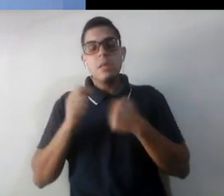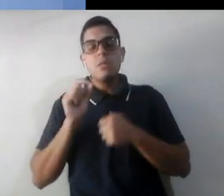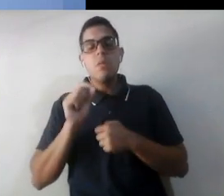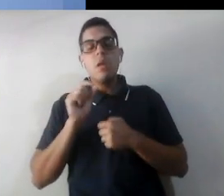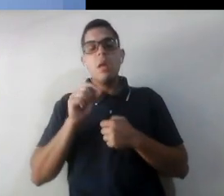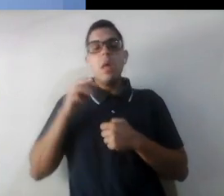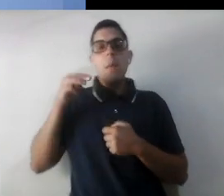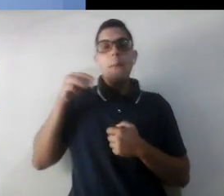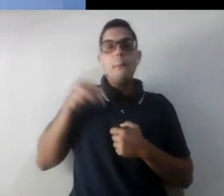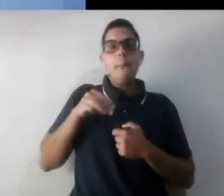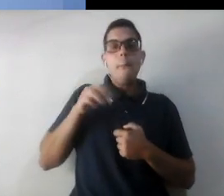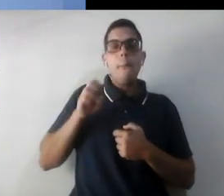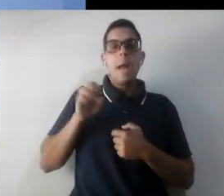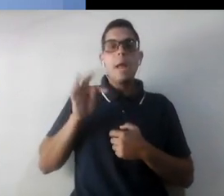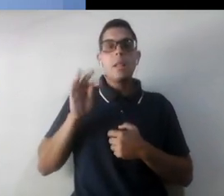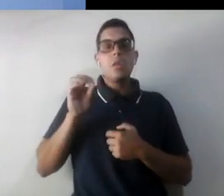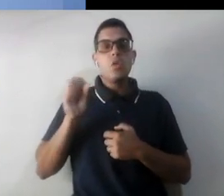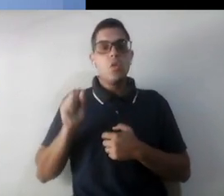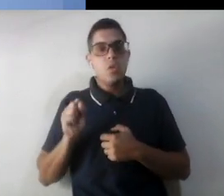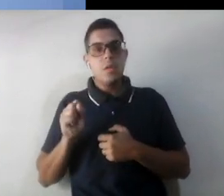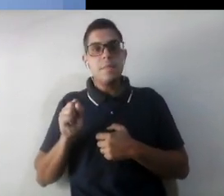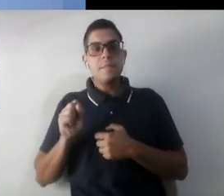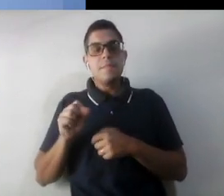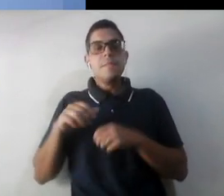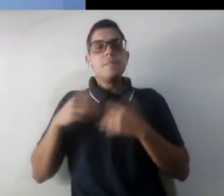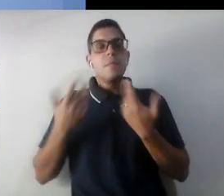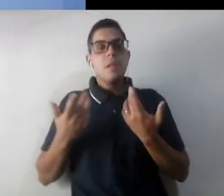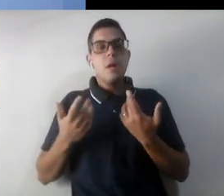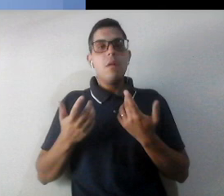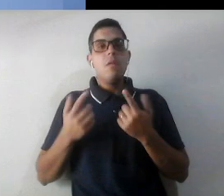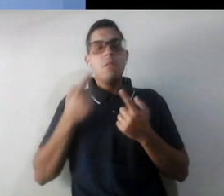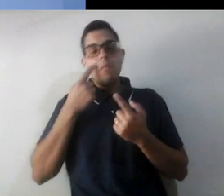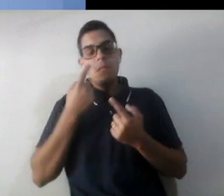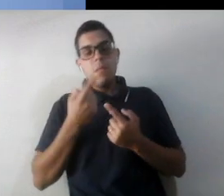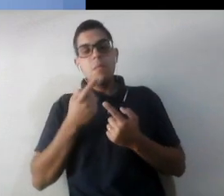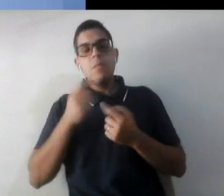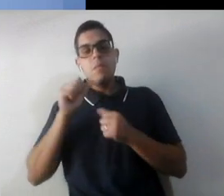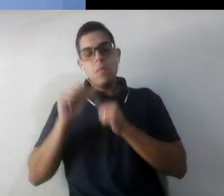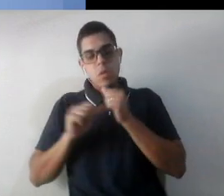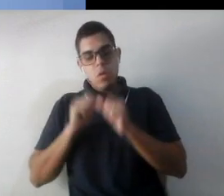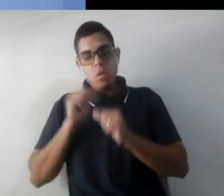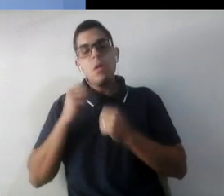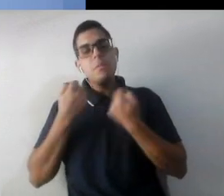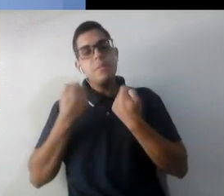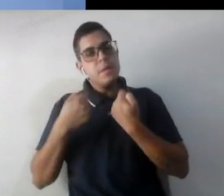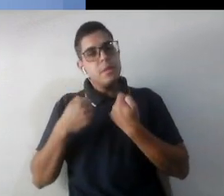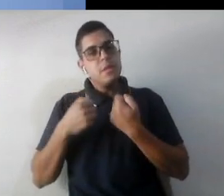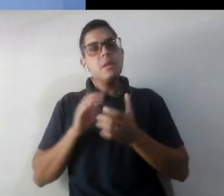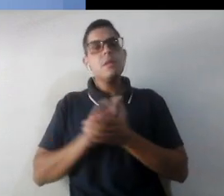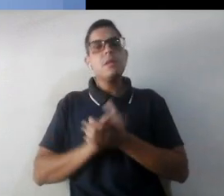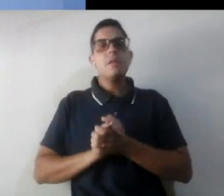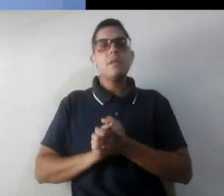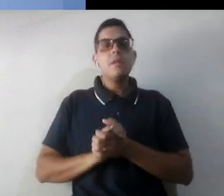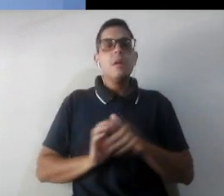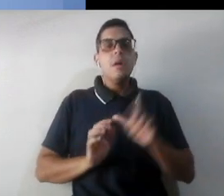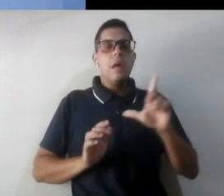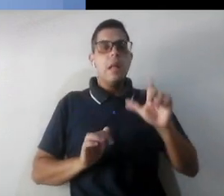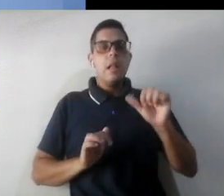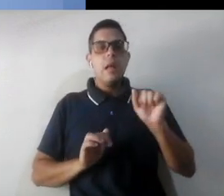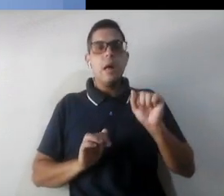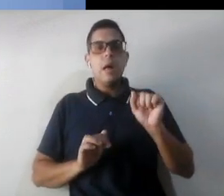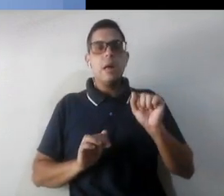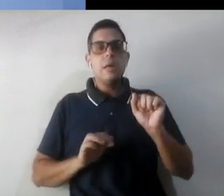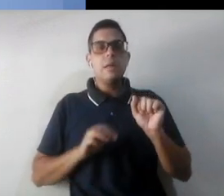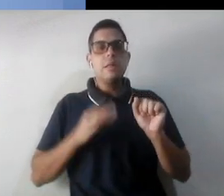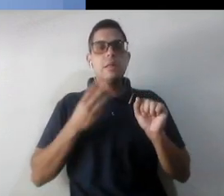0,042. Então, no caso, eu tenho meu LA como sendo 30,042 metros. E